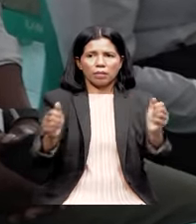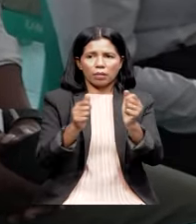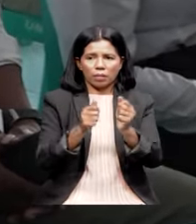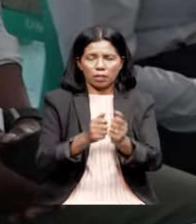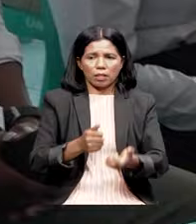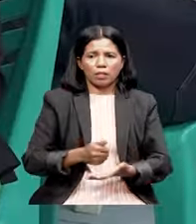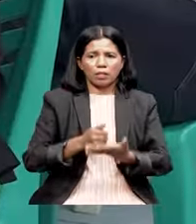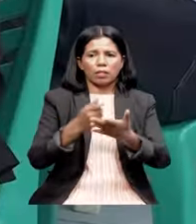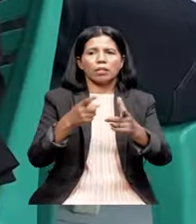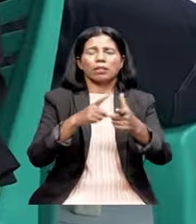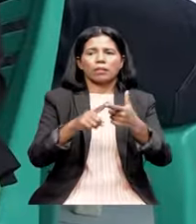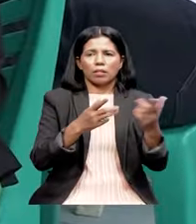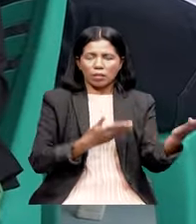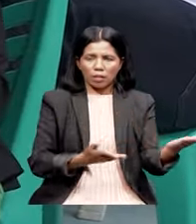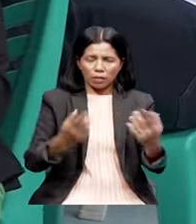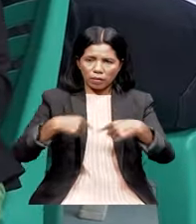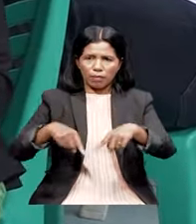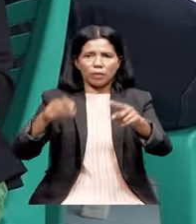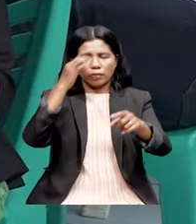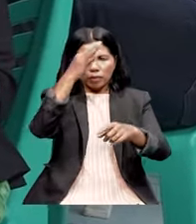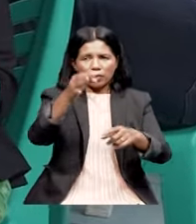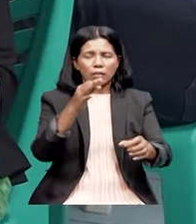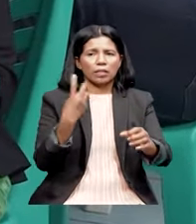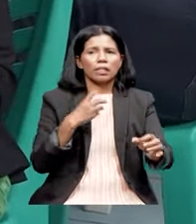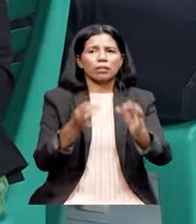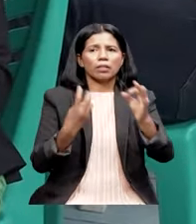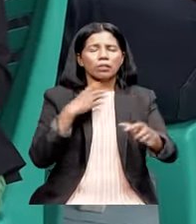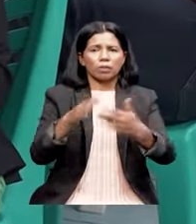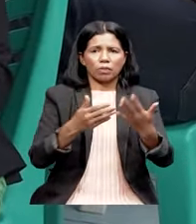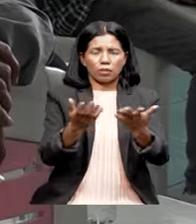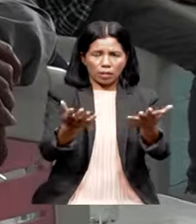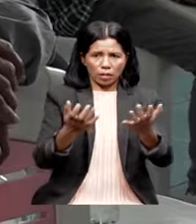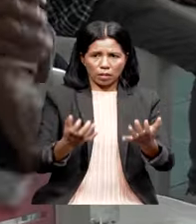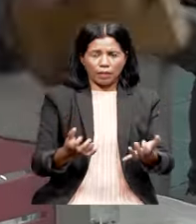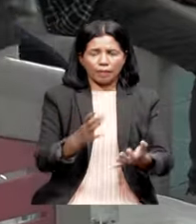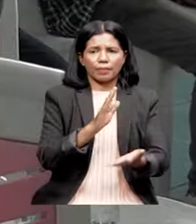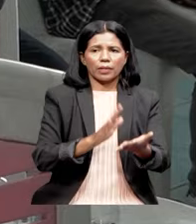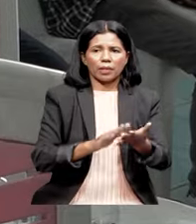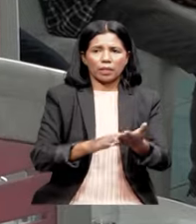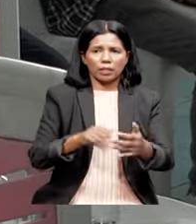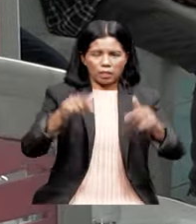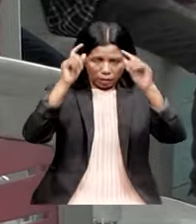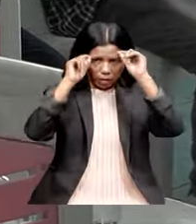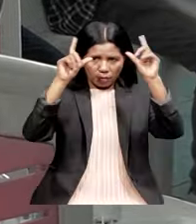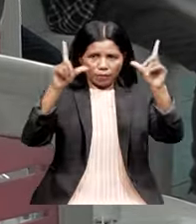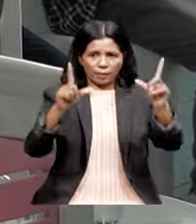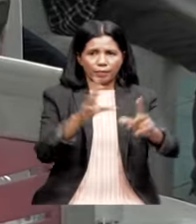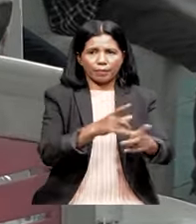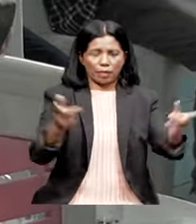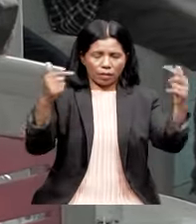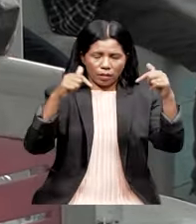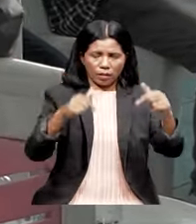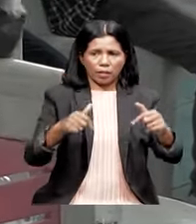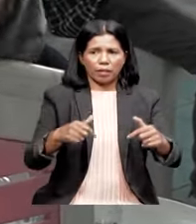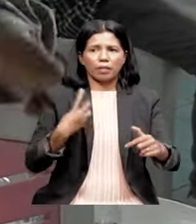para depois e tal ver lori da neba hoje. Se e tal todo a cara cada ensino superior e Timor. Mosu mai